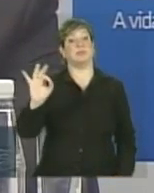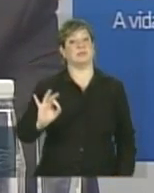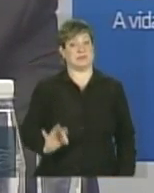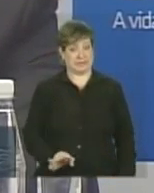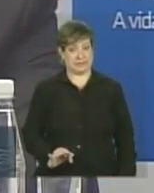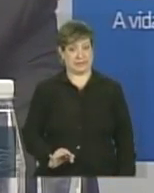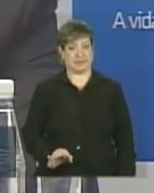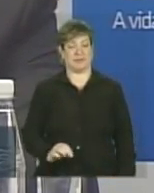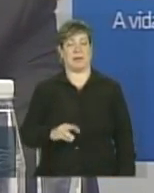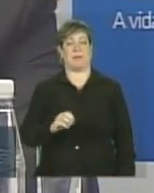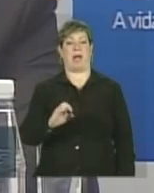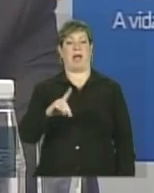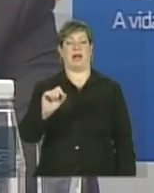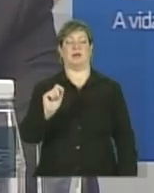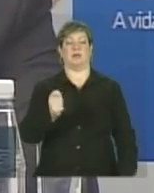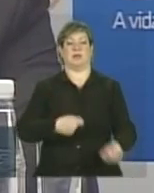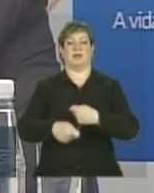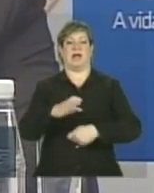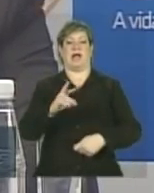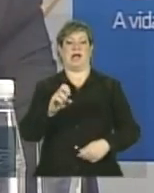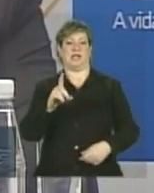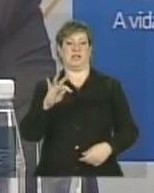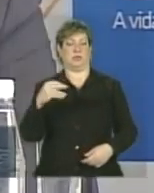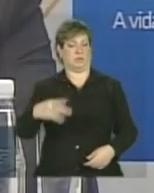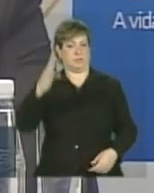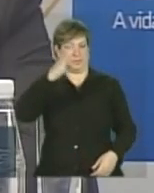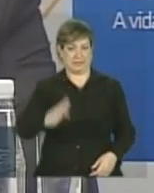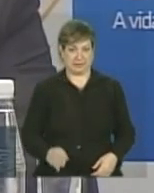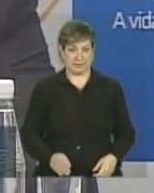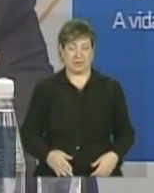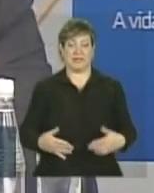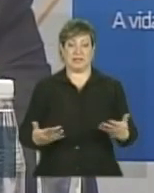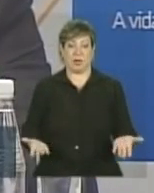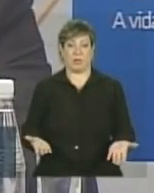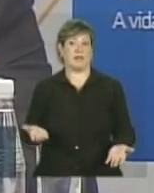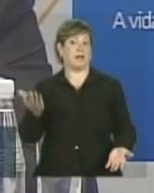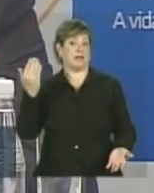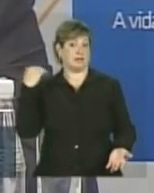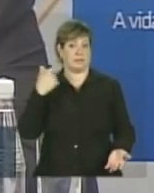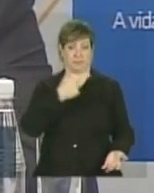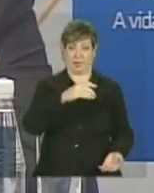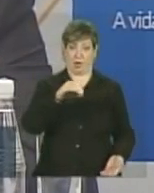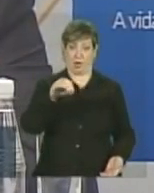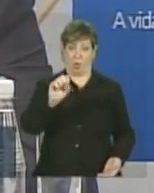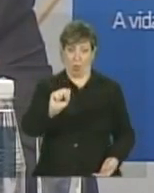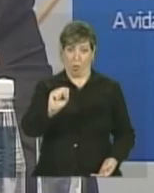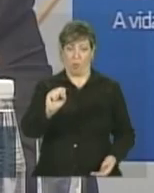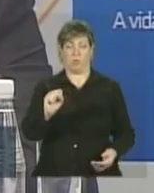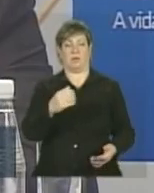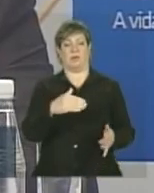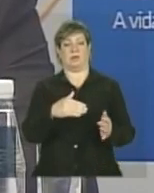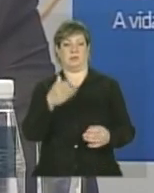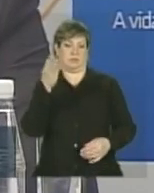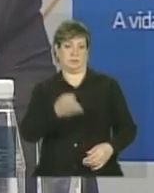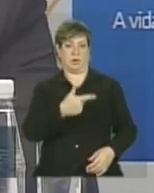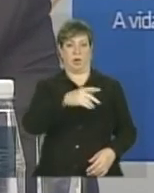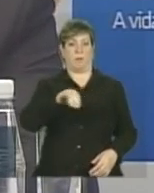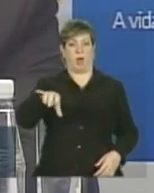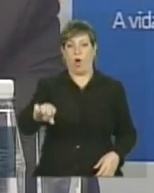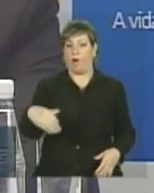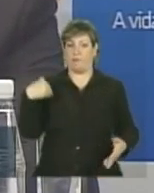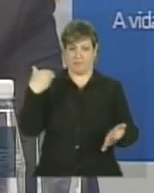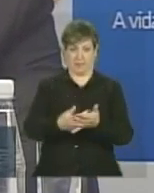12,6% do mercado de crédito do Brasil. E desde dessa época de 2009, 2008 para cá, a Caixa